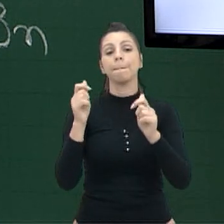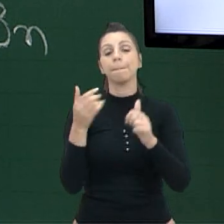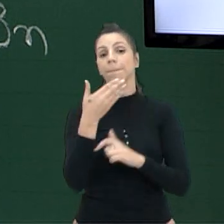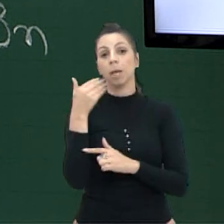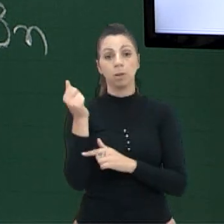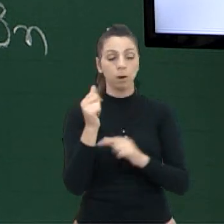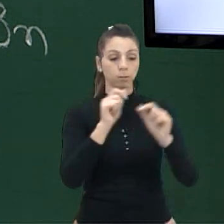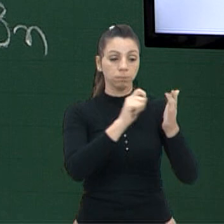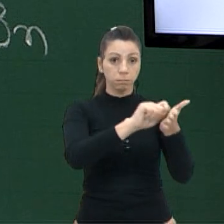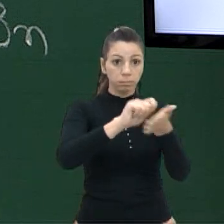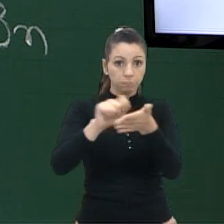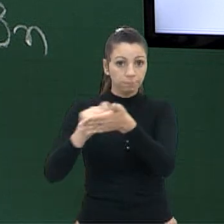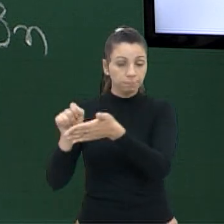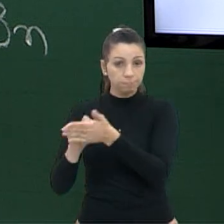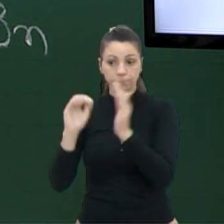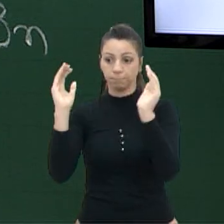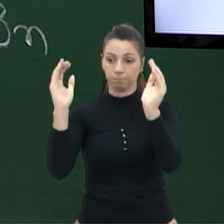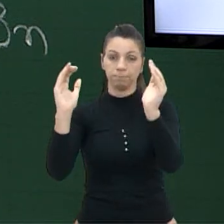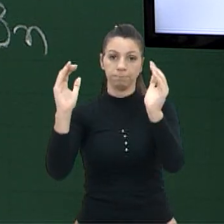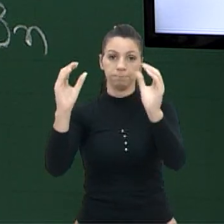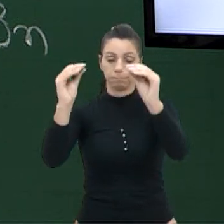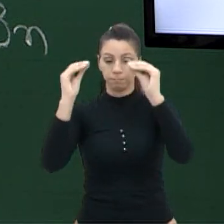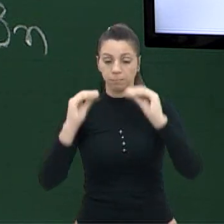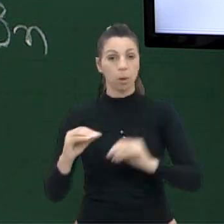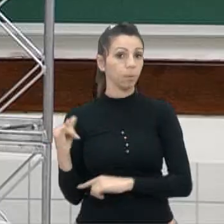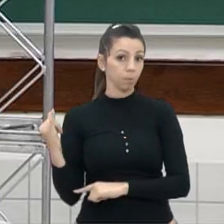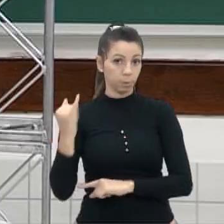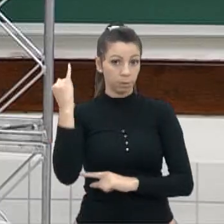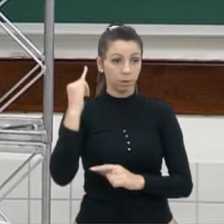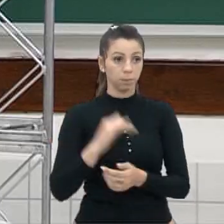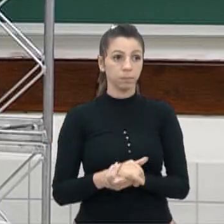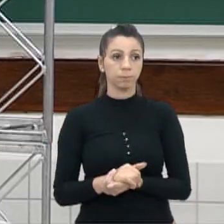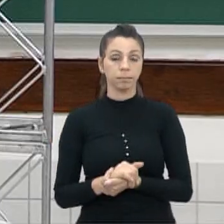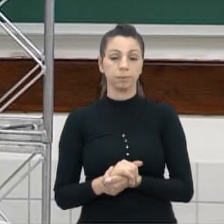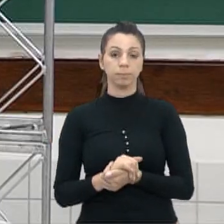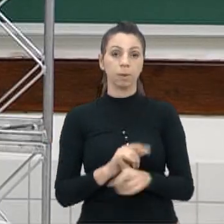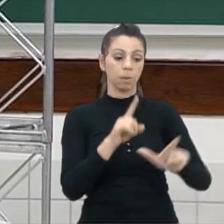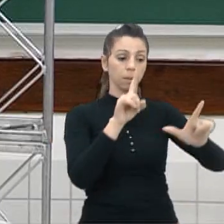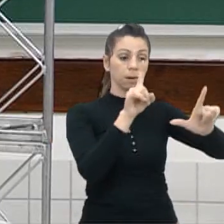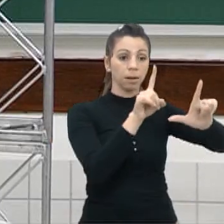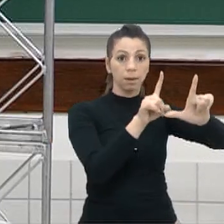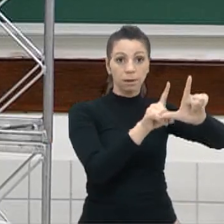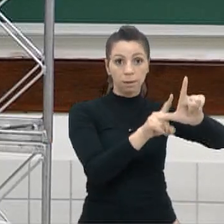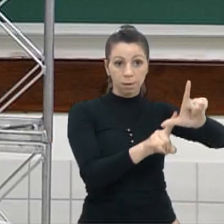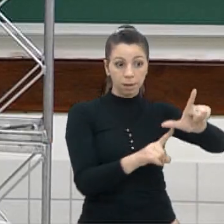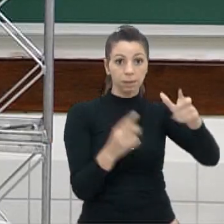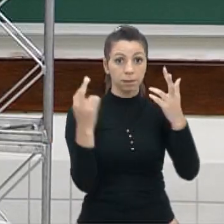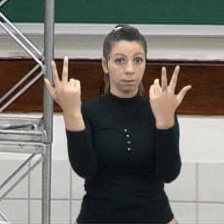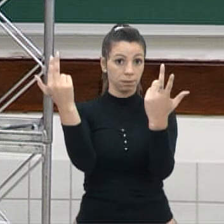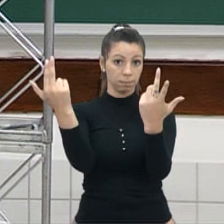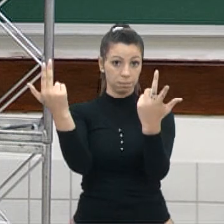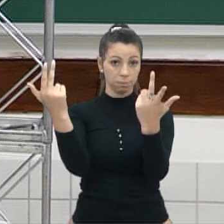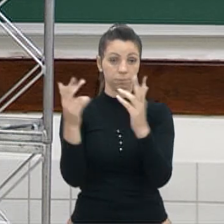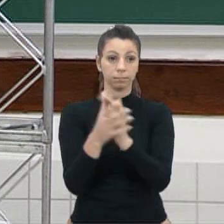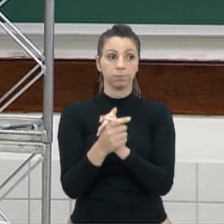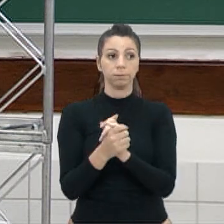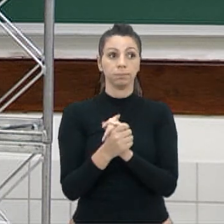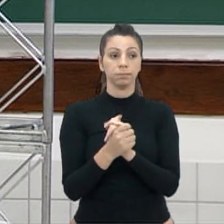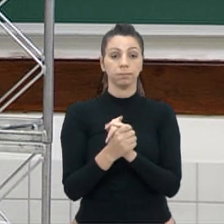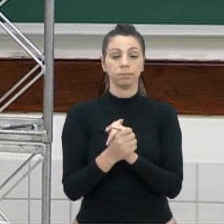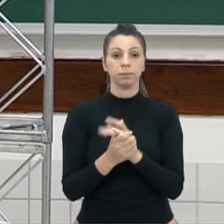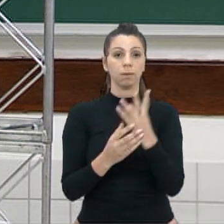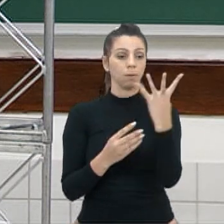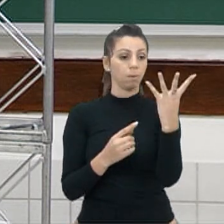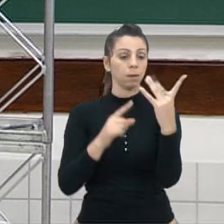parênteses porque é importante. A parte literal é a mesma, então os monômios são semelhantes. 4 mais